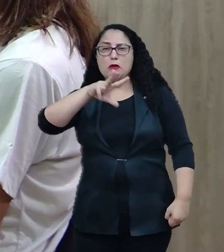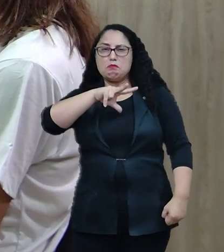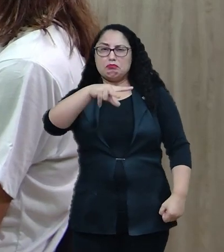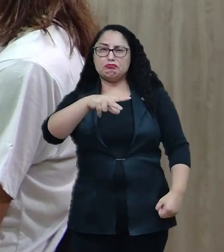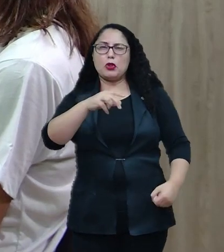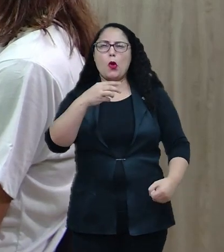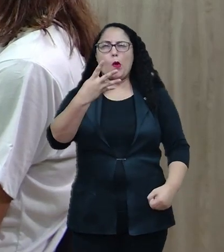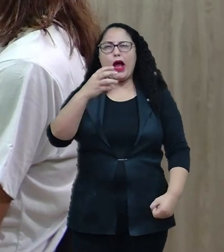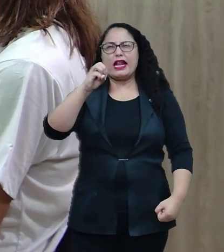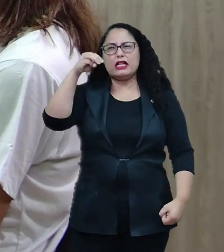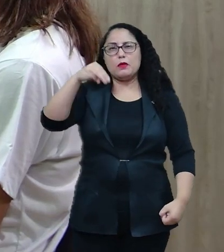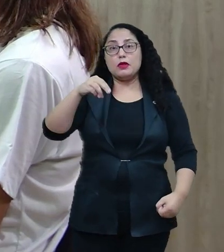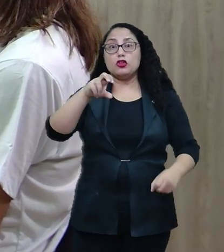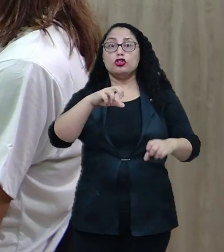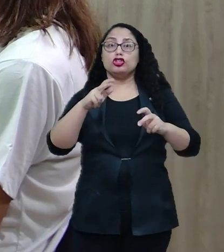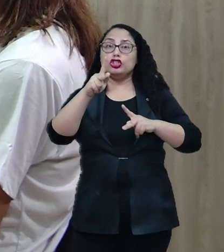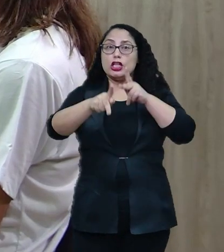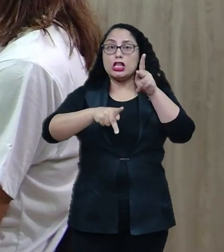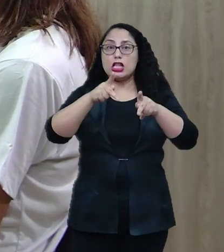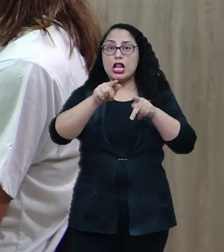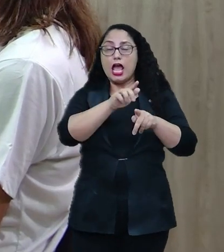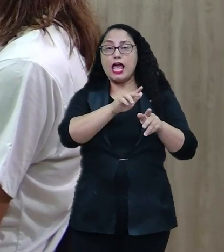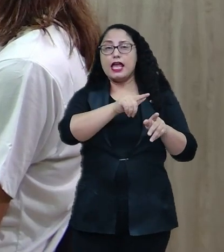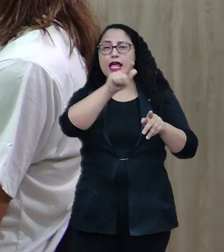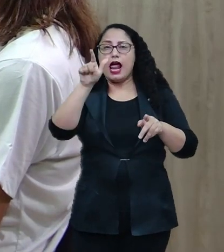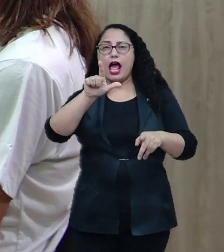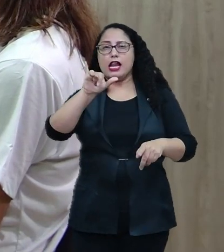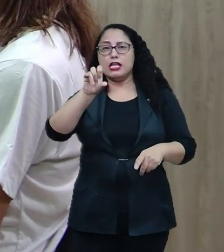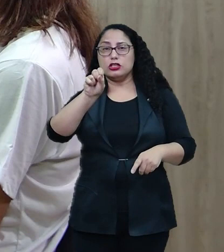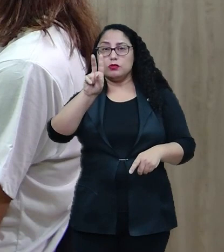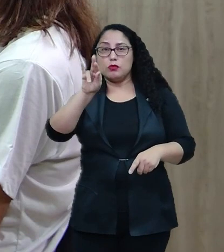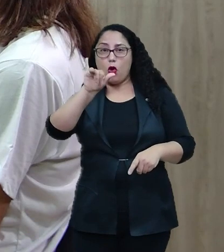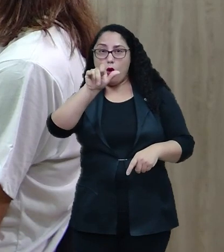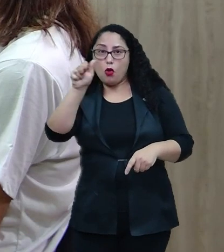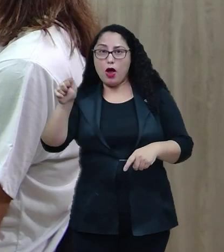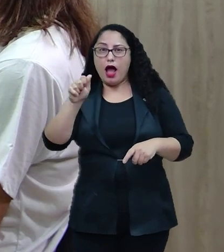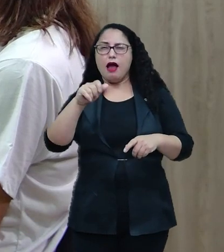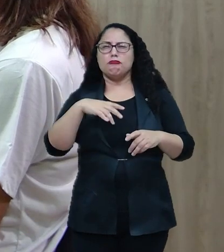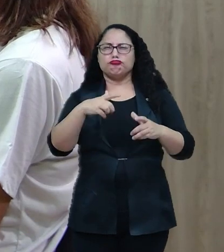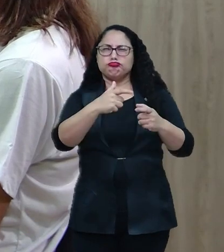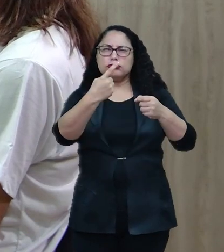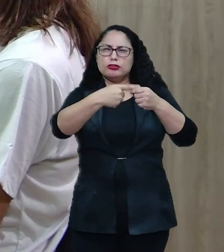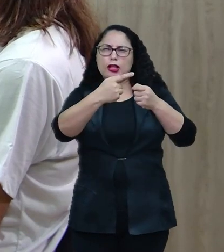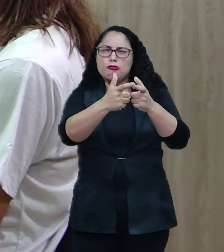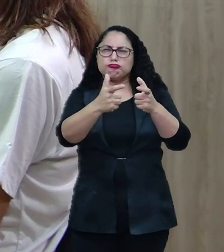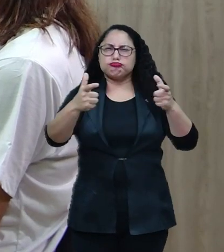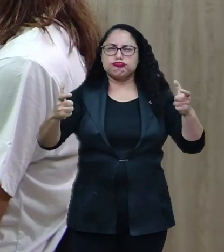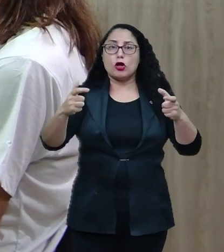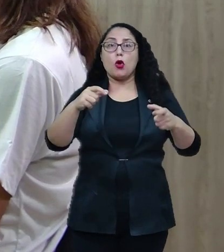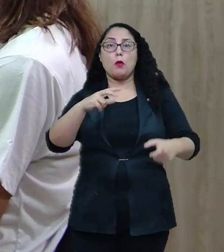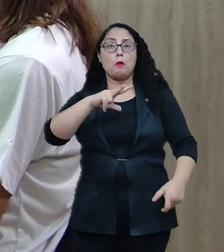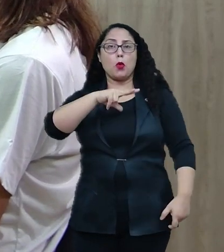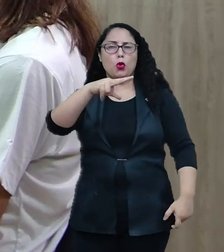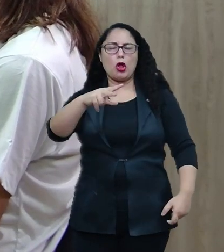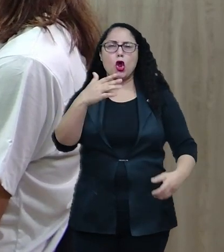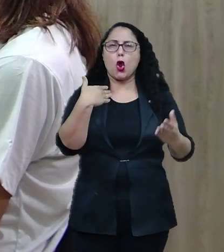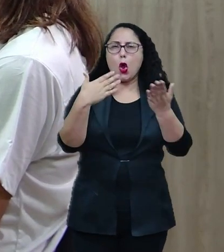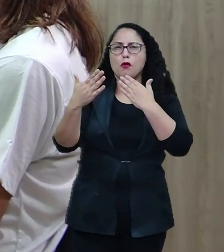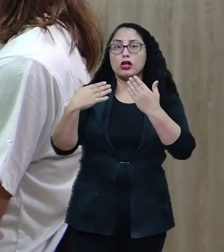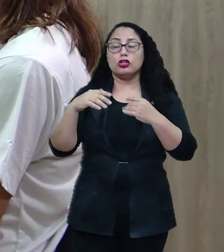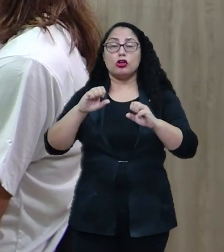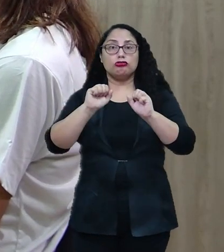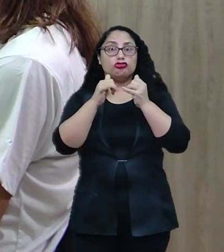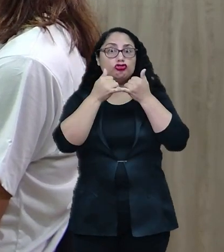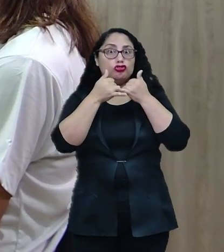40 minutos de trem de Lisboa. É um dos maiores distritos de Portugal, e a gente conversava muito, assim, que o nosso